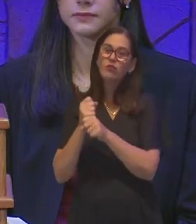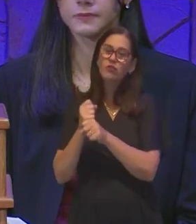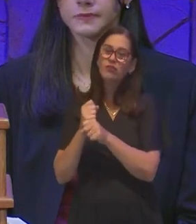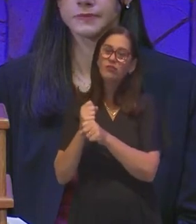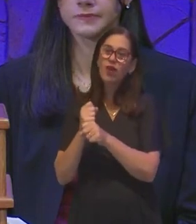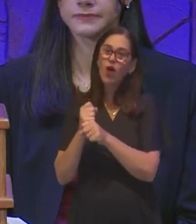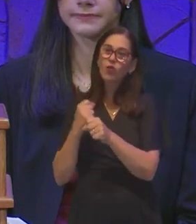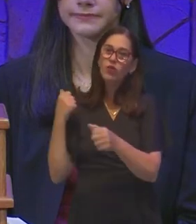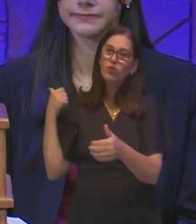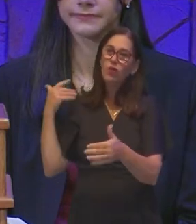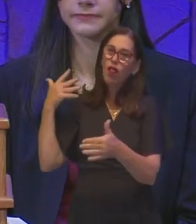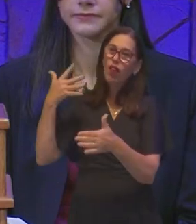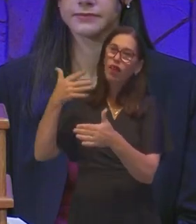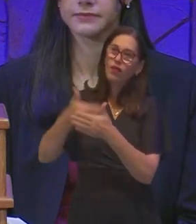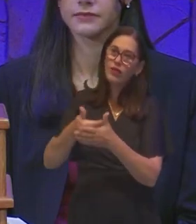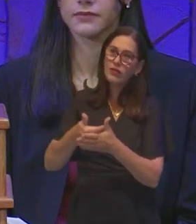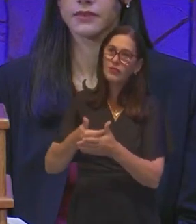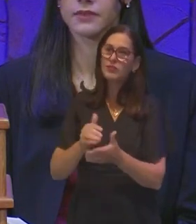anos passaram,